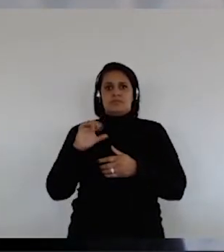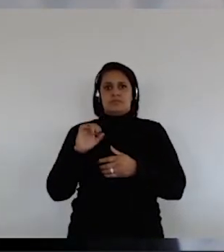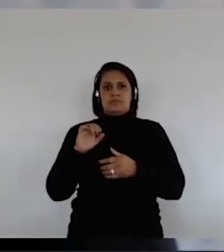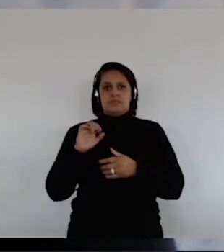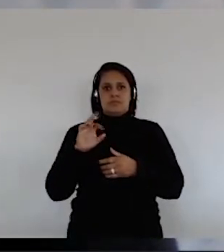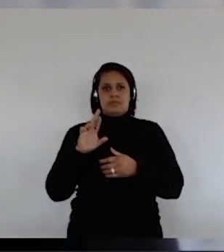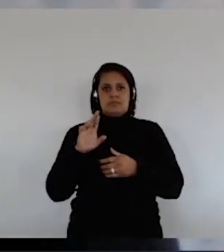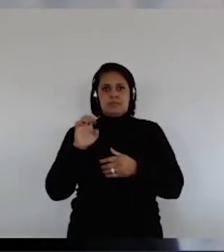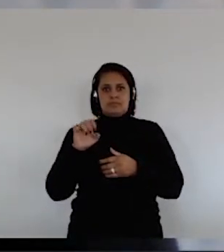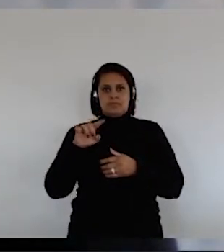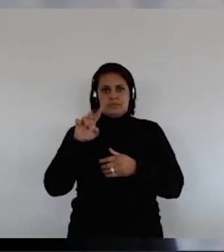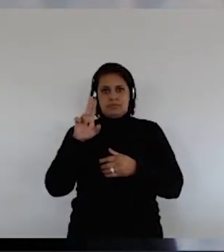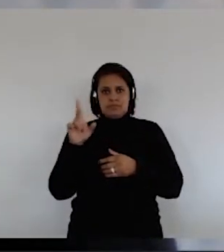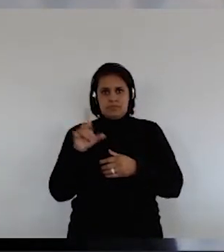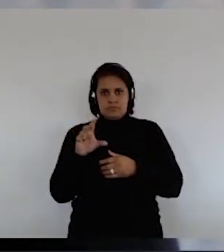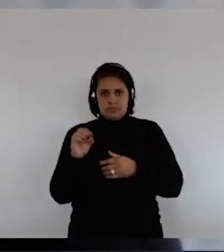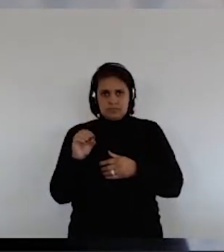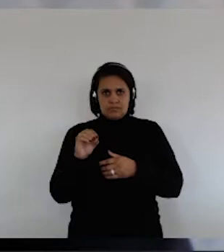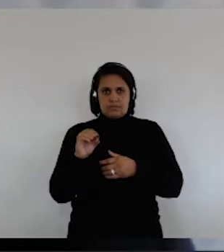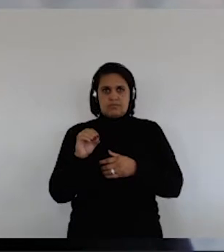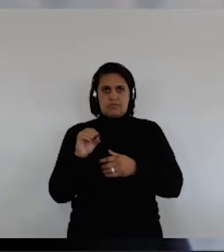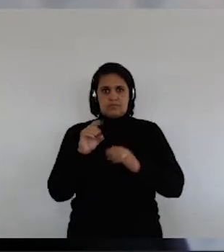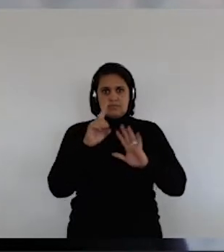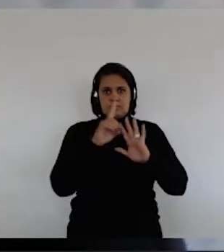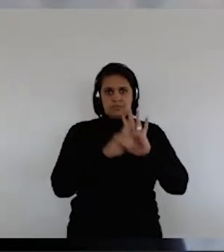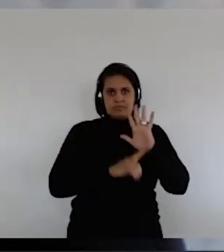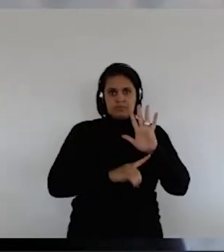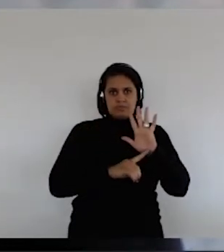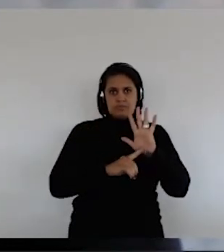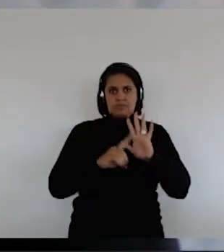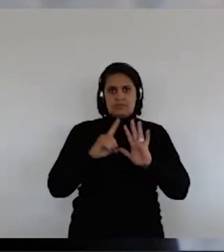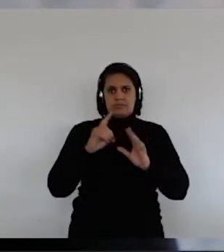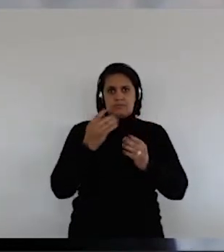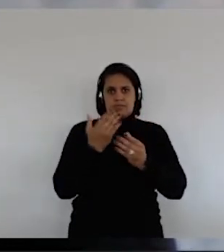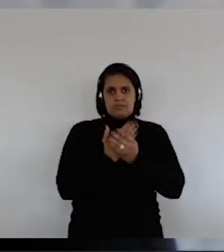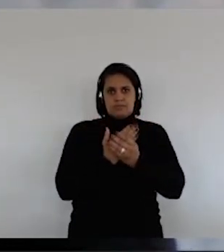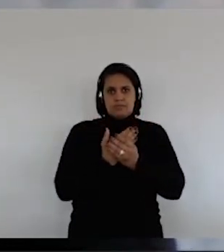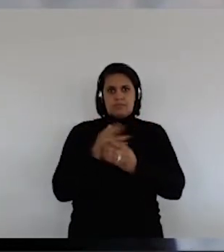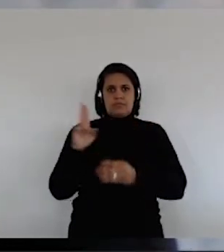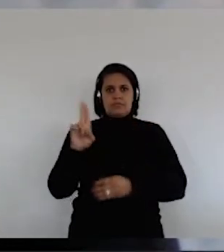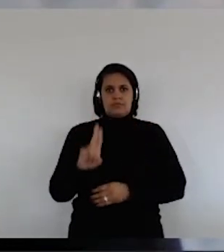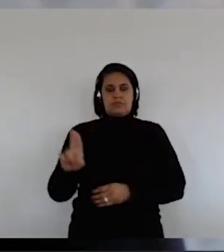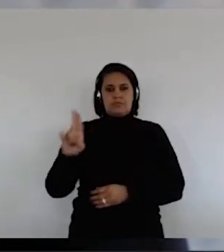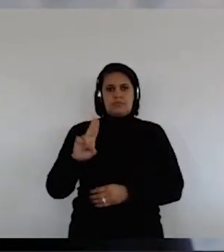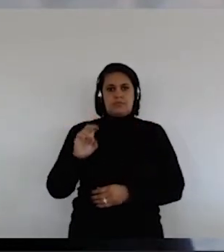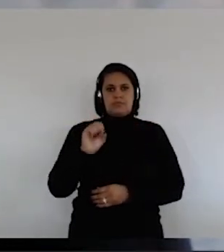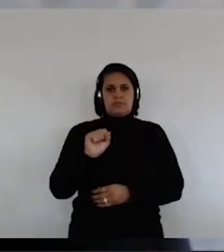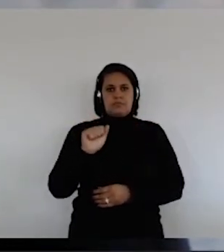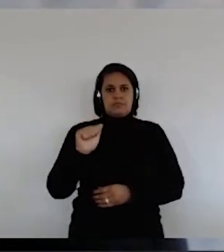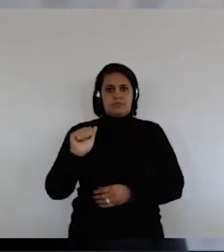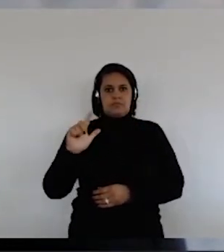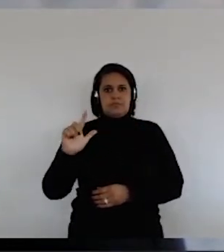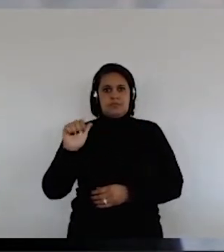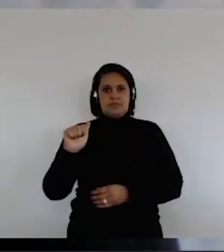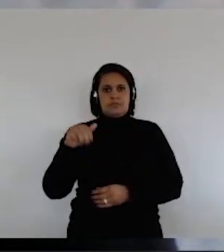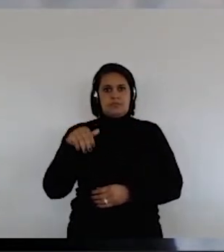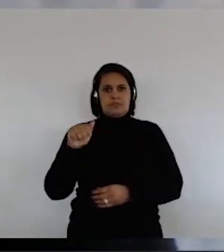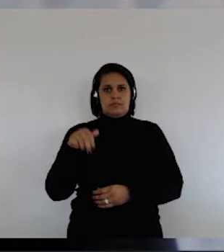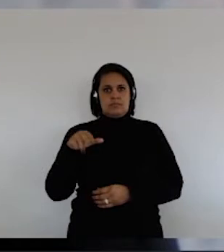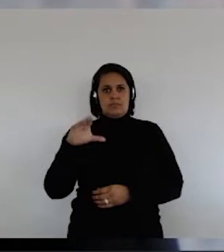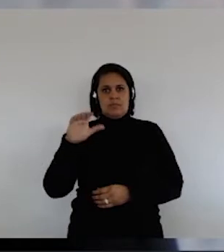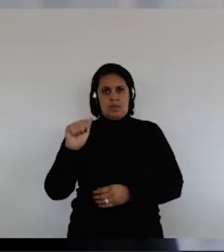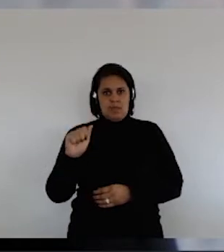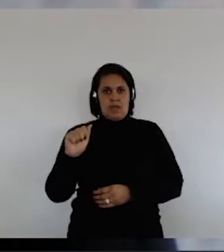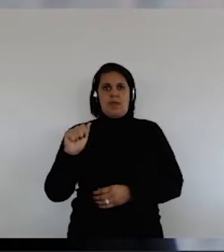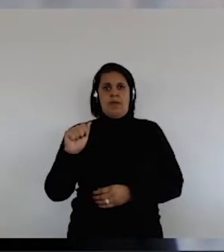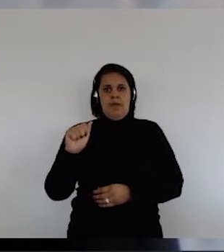catedrático de Direito Processual da Universidade de Salamanca, licenciado e doutor pela mesma universidade,